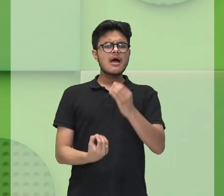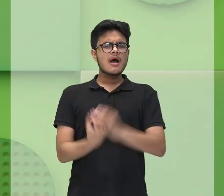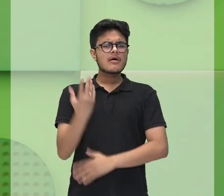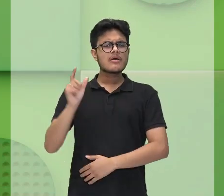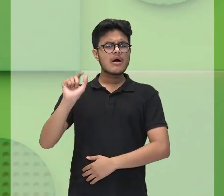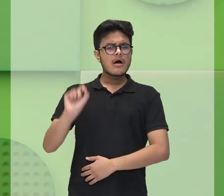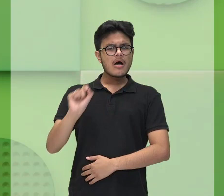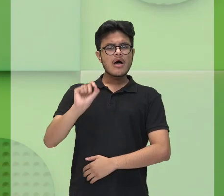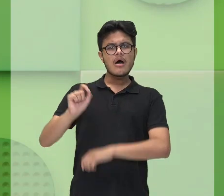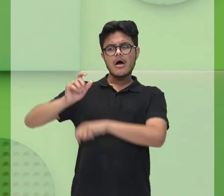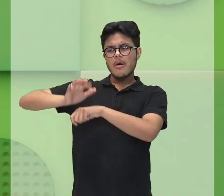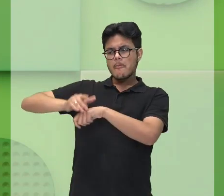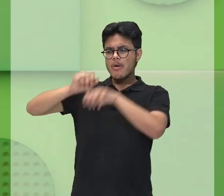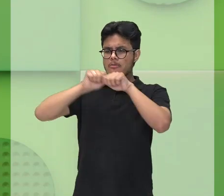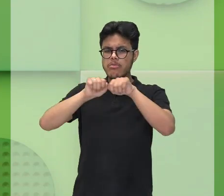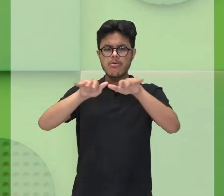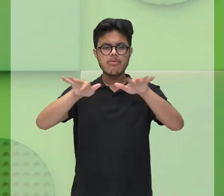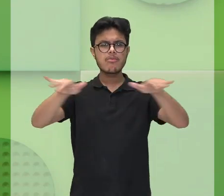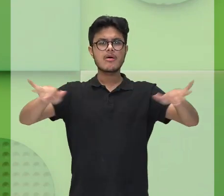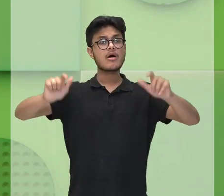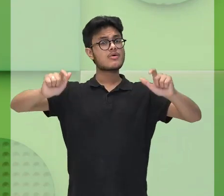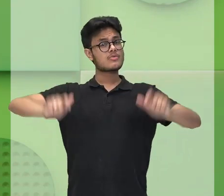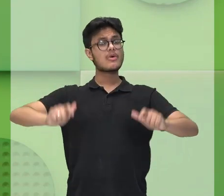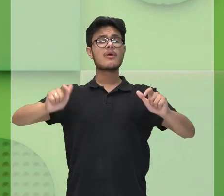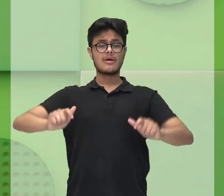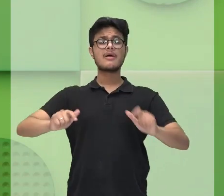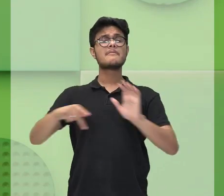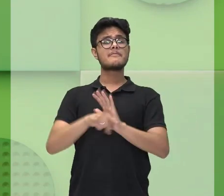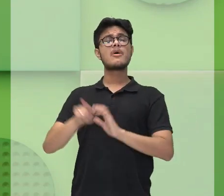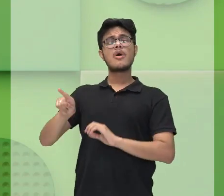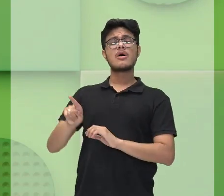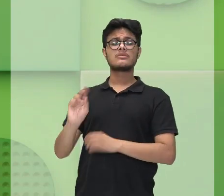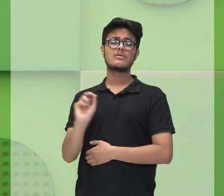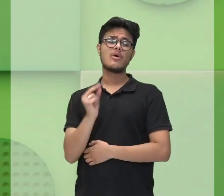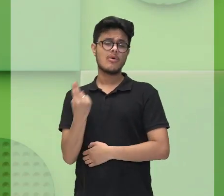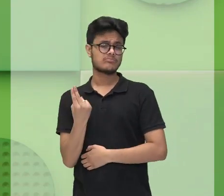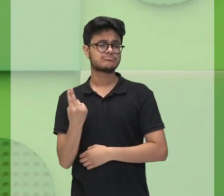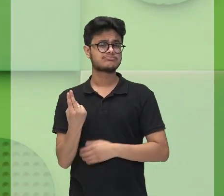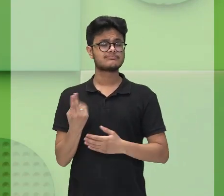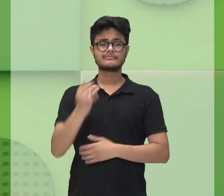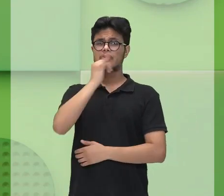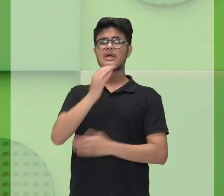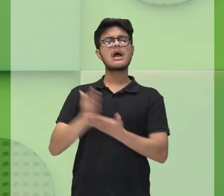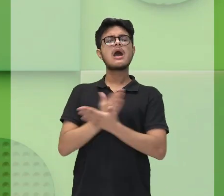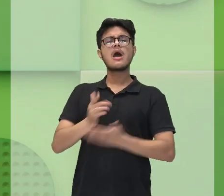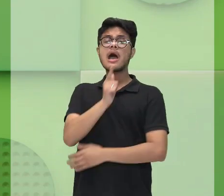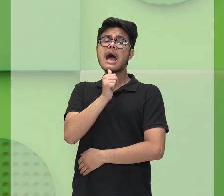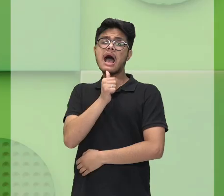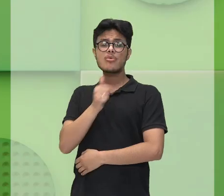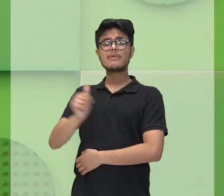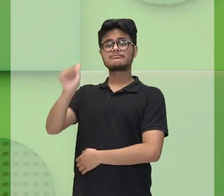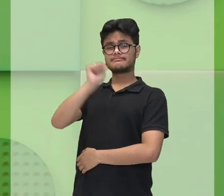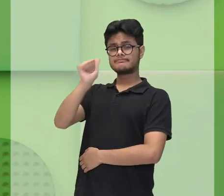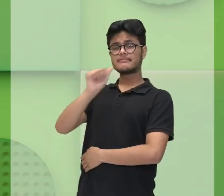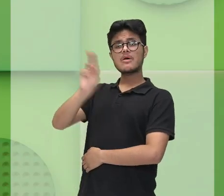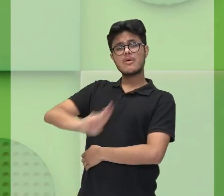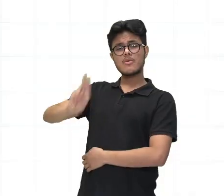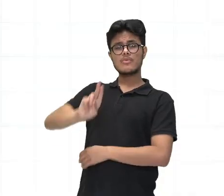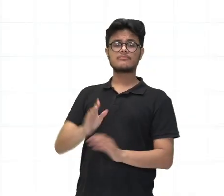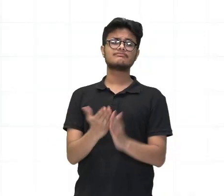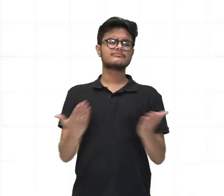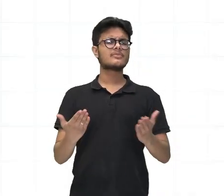de doenças por estes ambientes, pelo consumo de água. Então vamos ver aí sobre as doenças